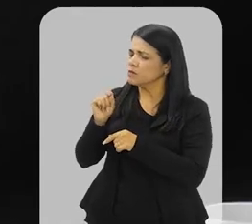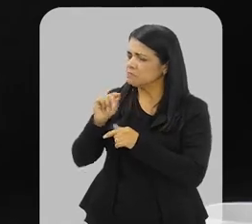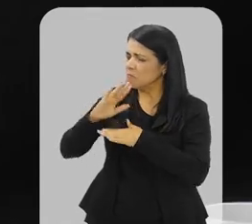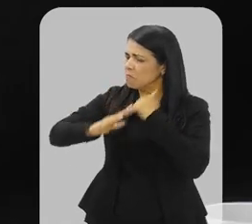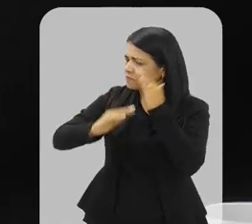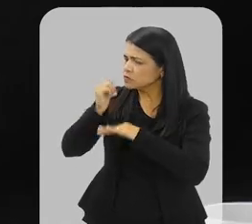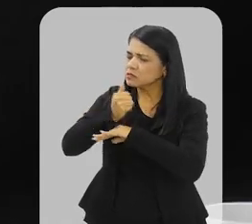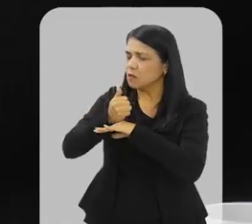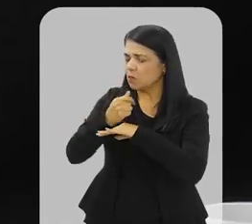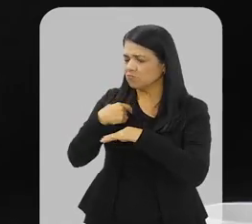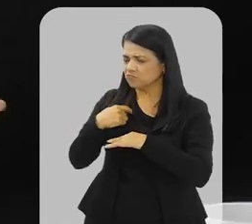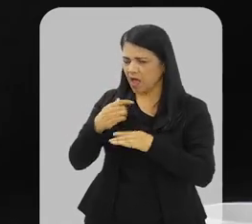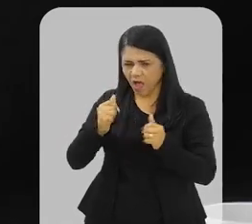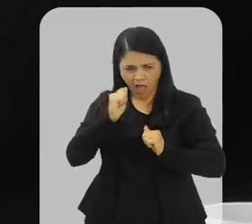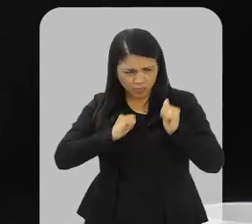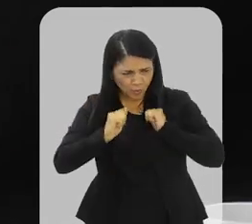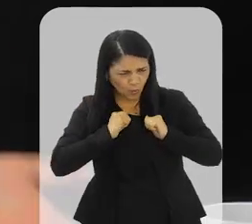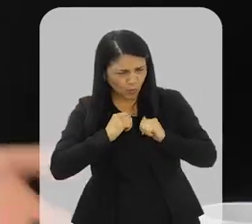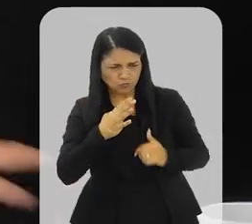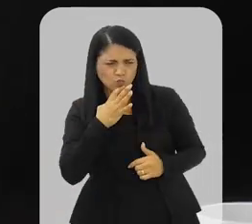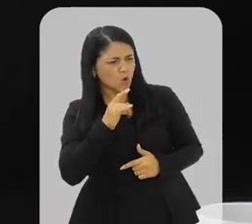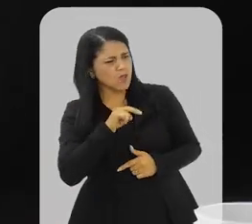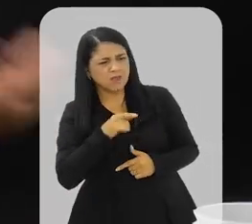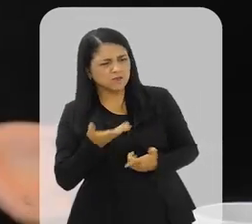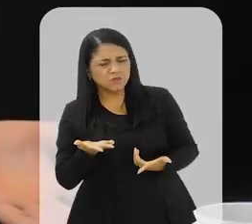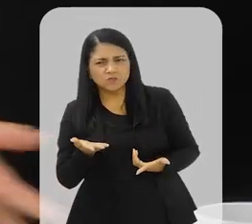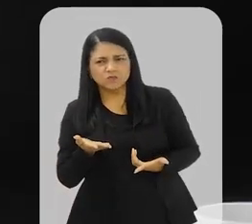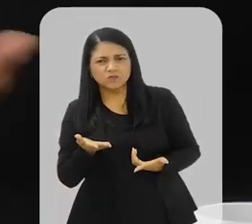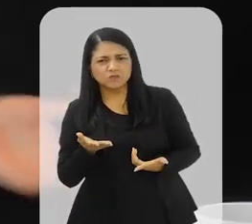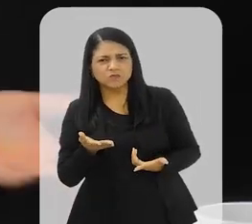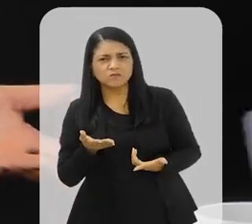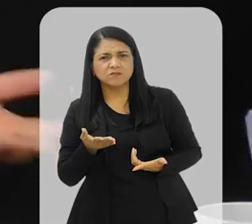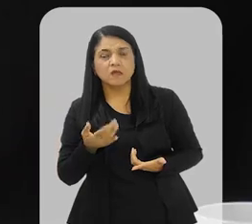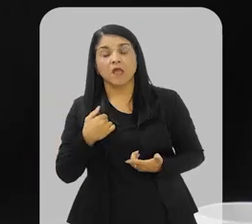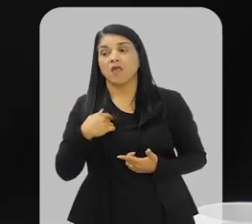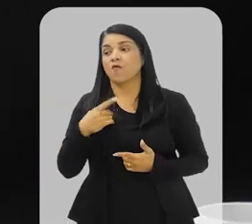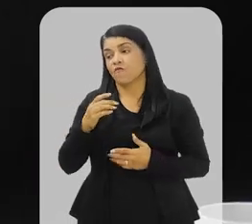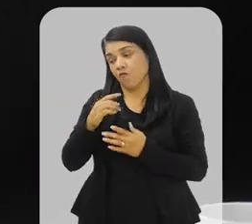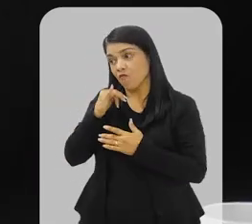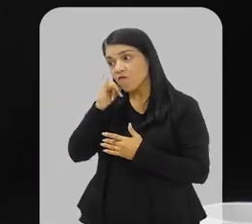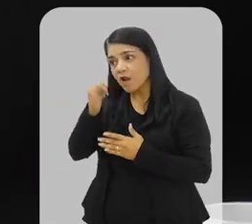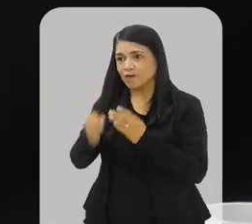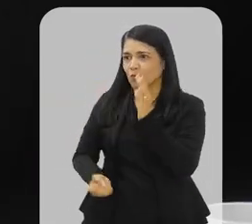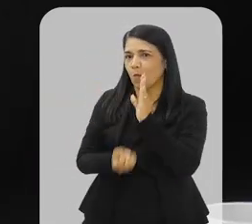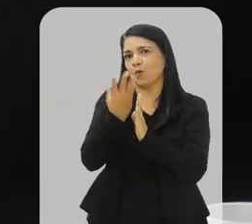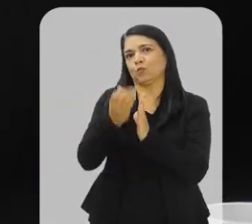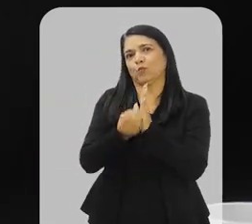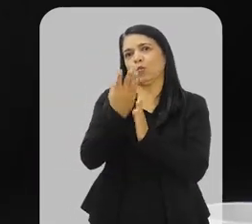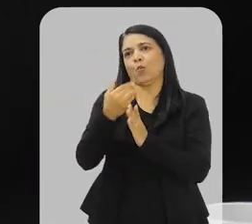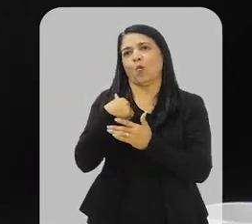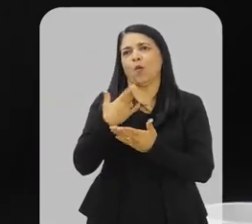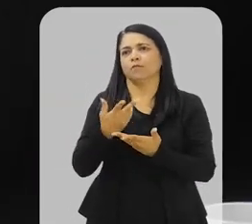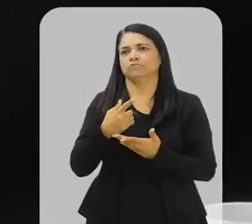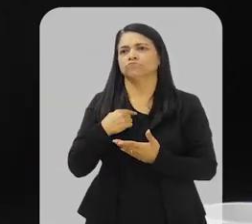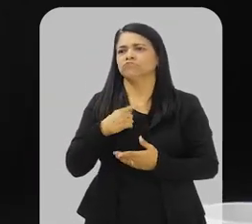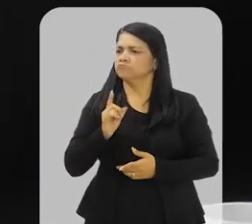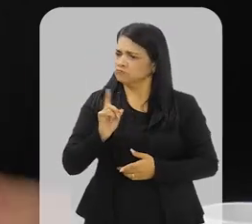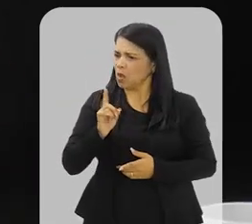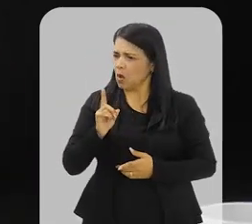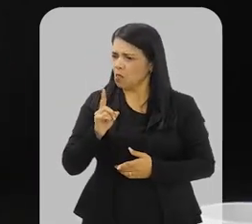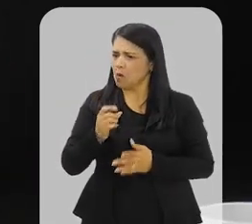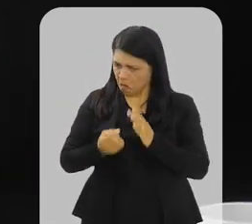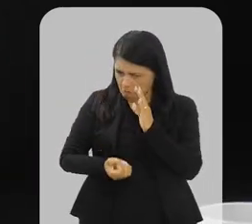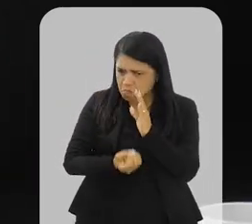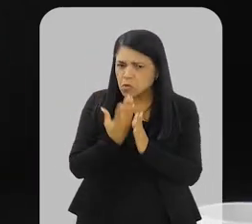aí a pessoa olhava para minha casa mas eu não te conheço eu nunca fez não o que que você já fez aí eu falei cara vou vou falar que eu sou produtor agora aí